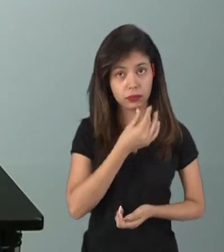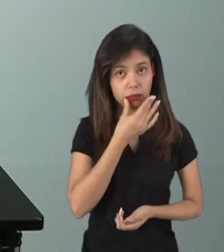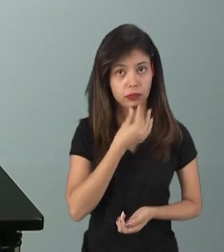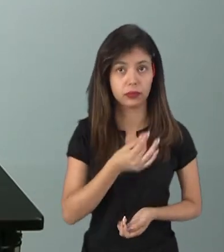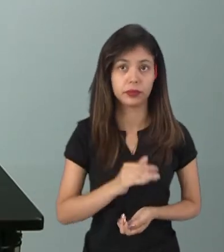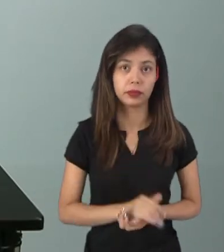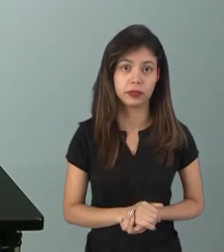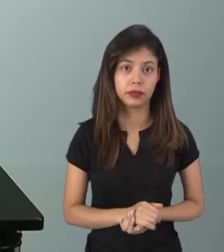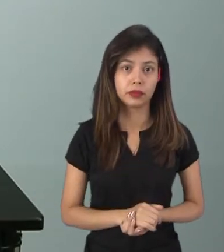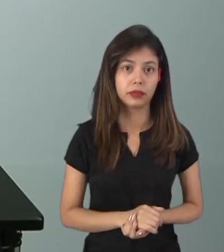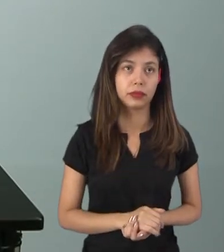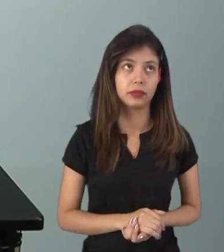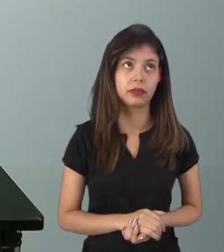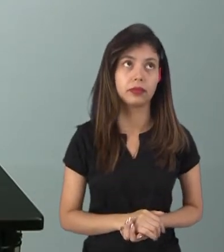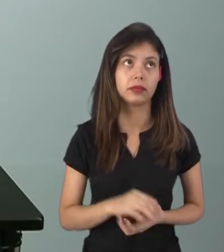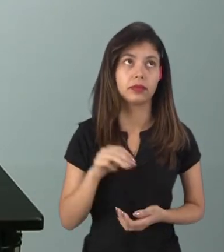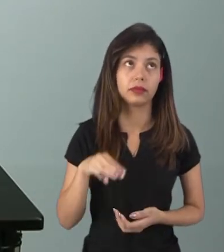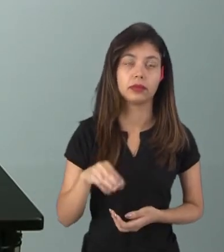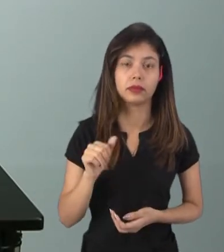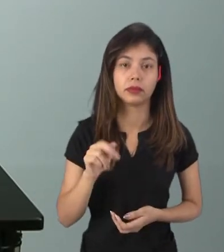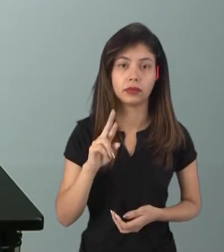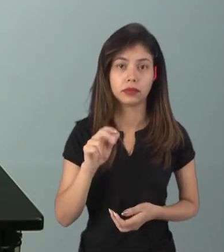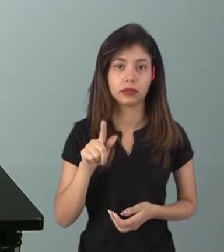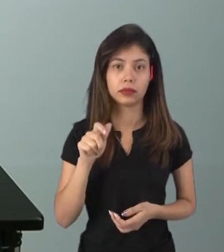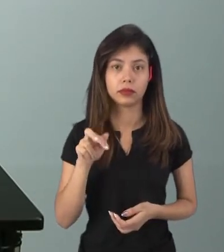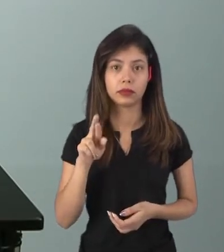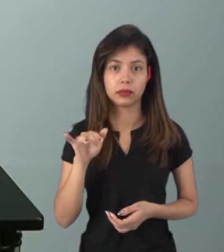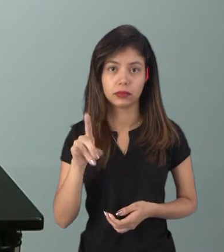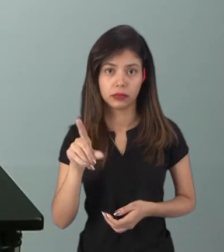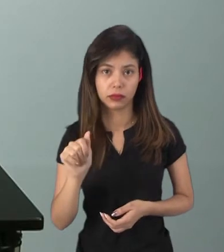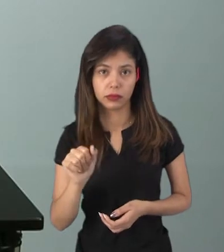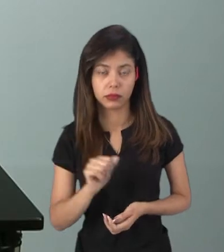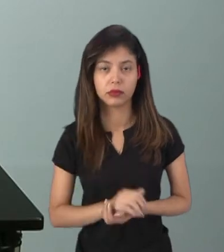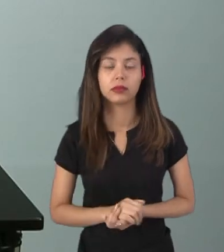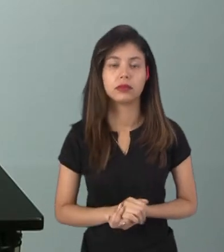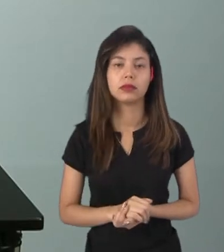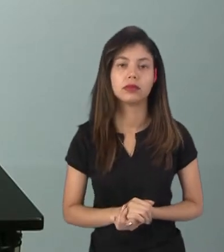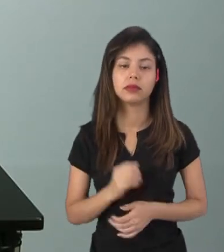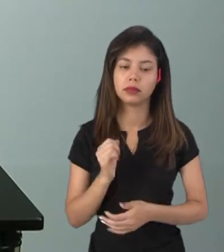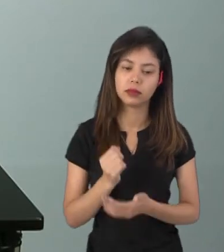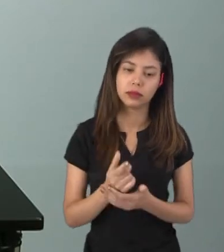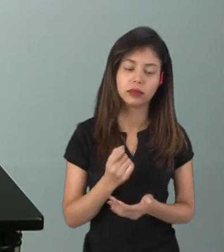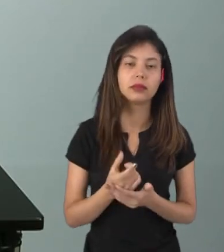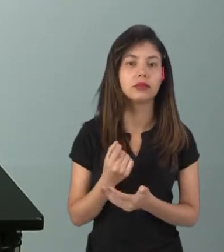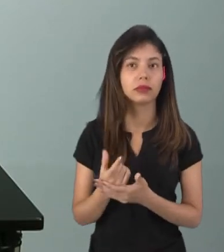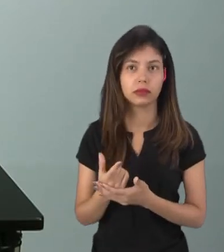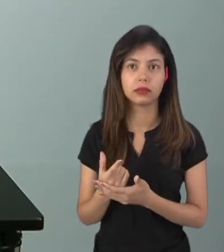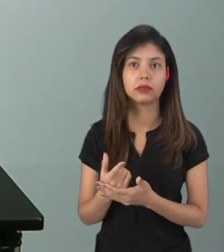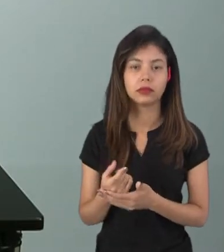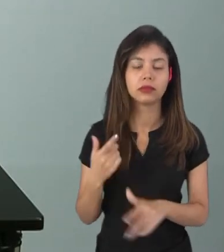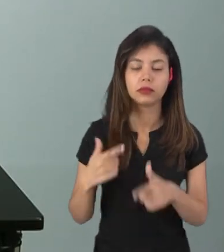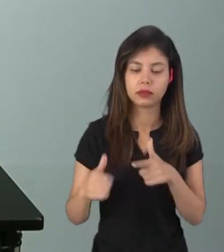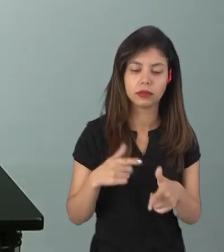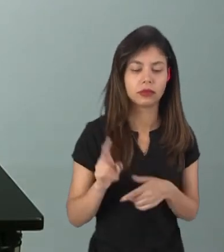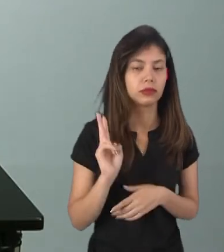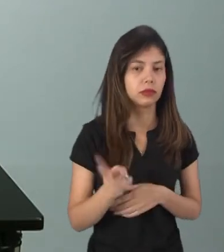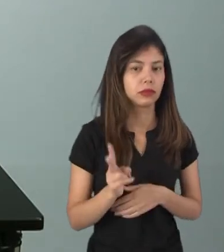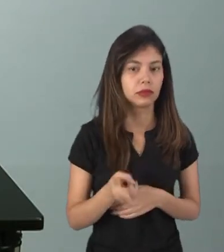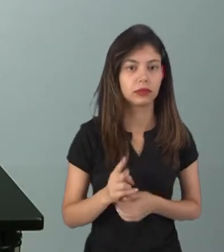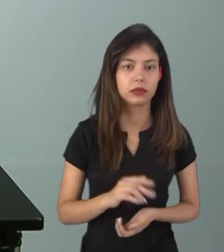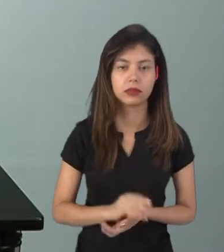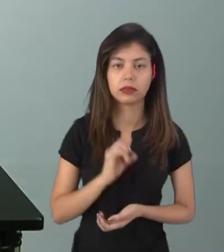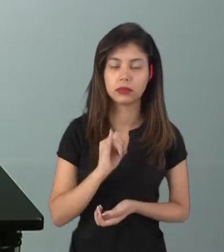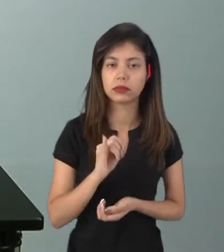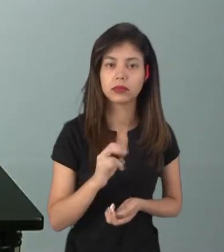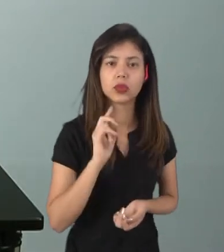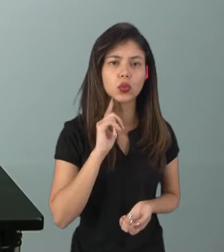homens, e margaridas, no caso de mulheres, né, eles pagam, né, o governo paga para eles trabalharem mesmo. Se a